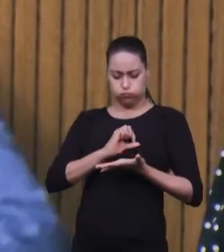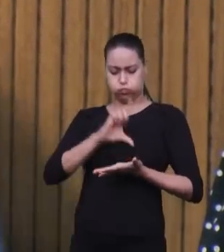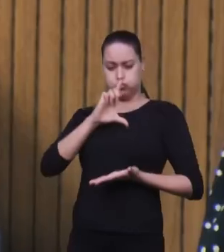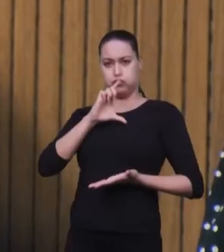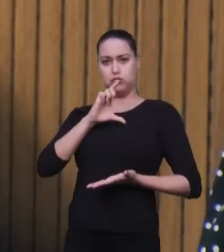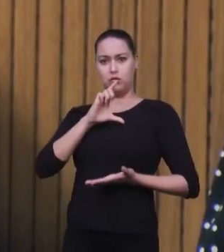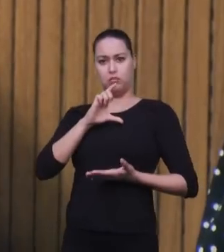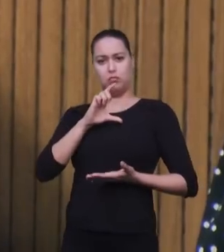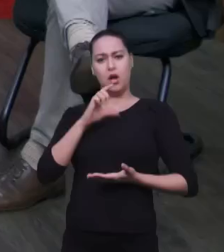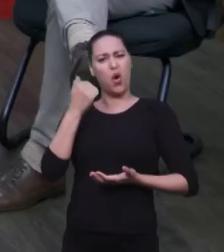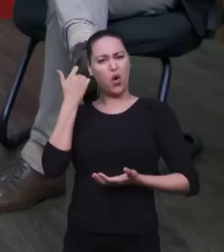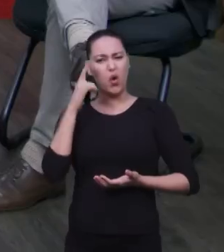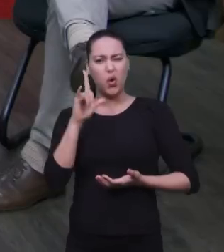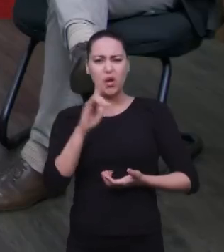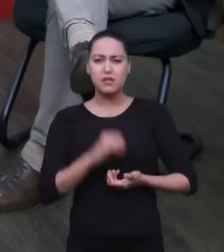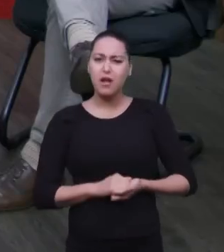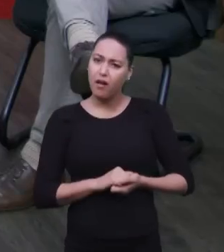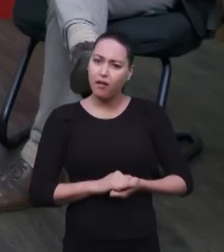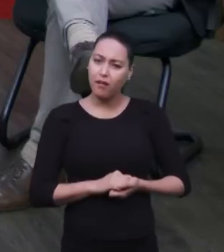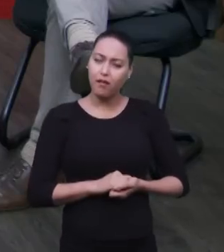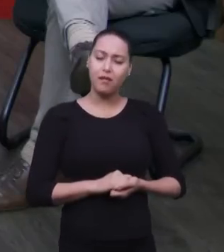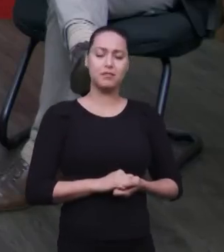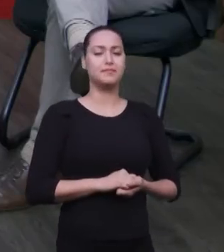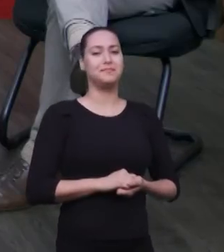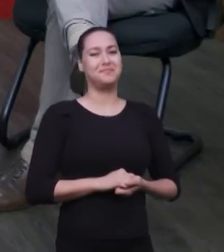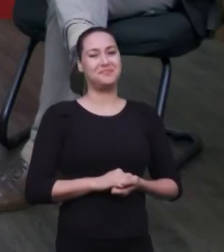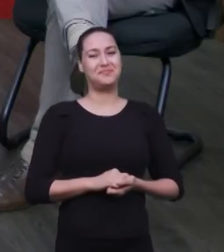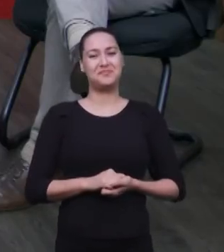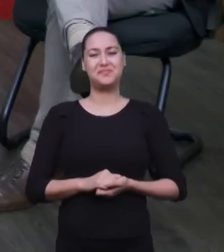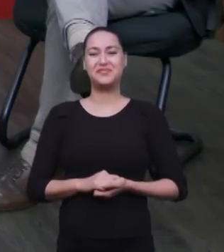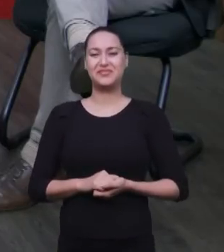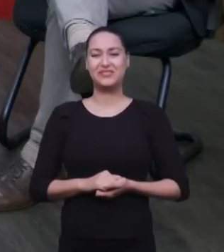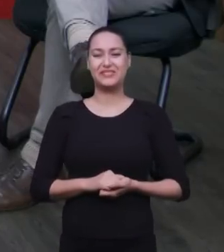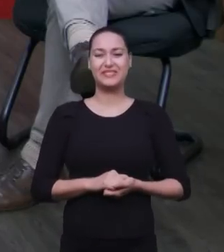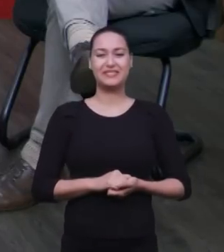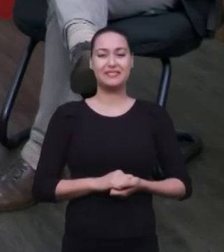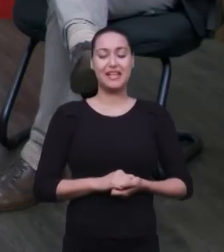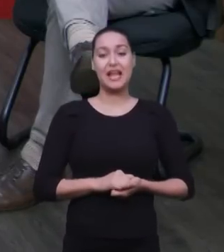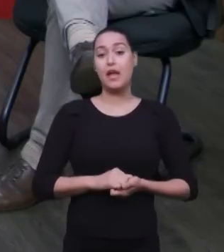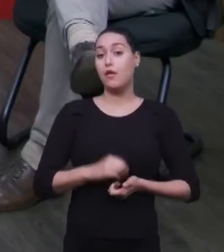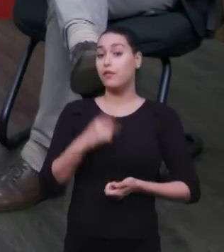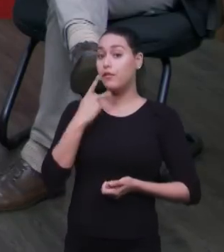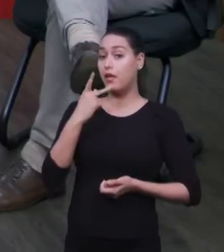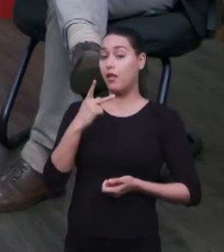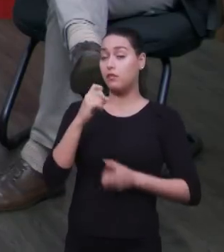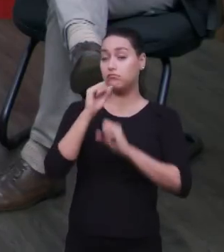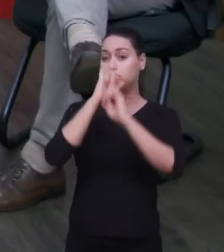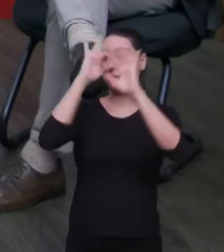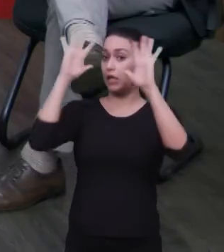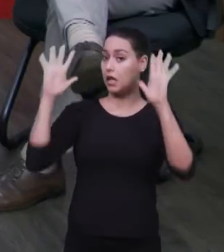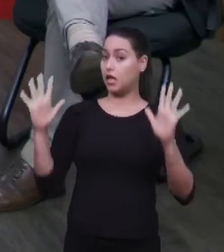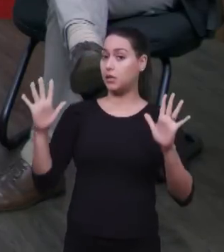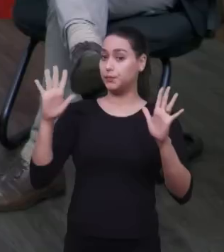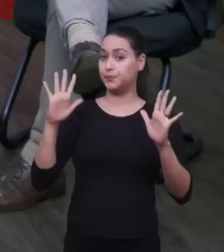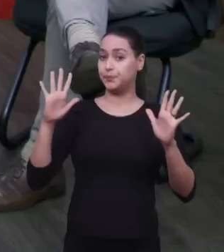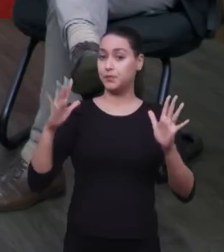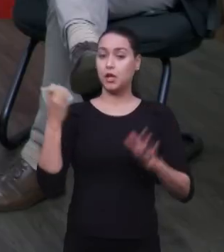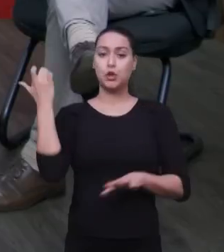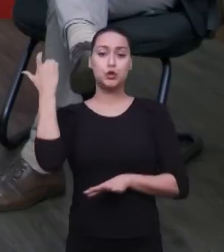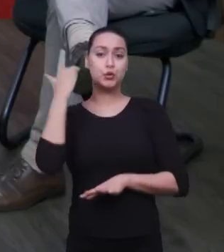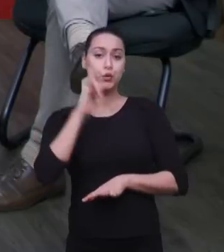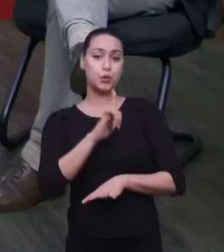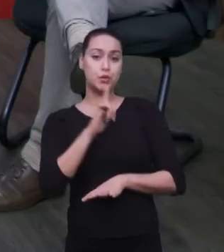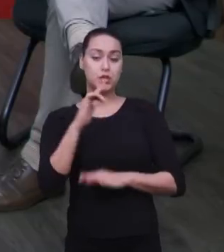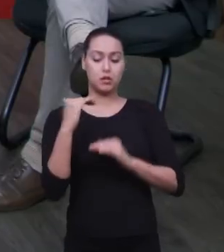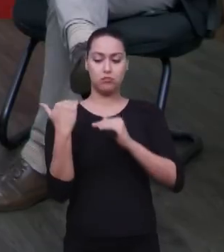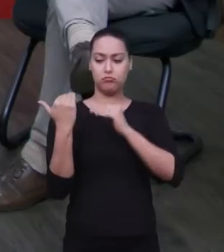possível? Bom, muito bem. Nós poderíamos dizer com muita clareza que a questão